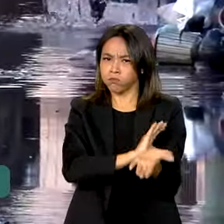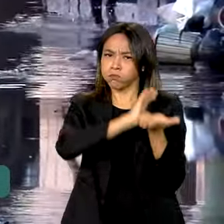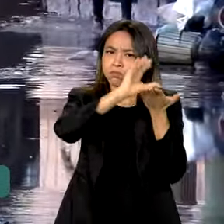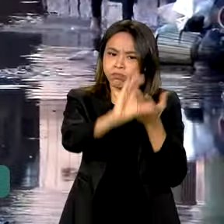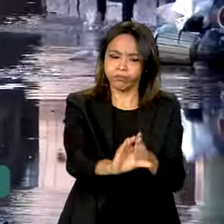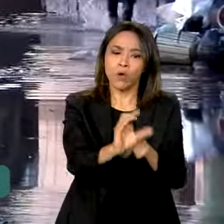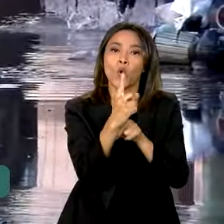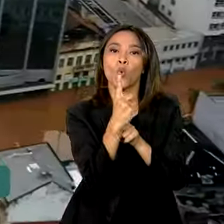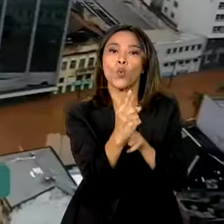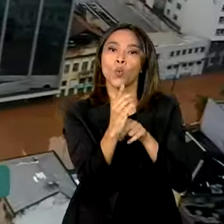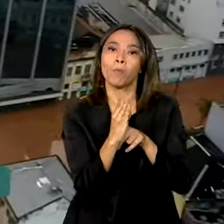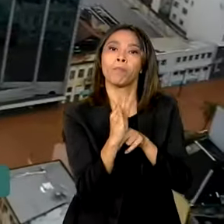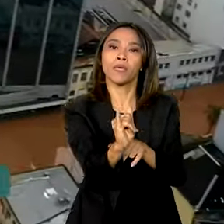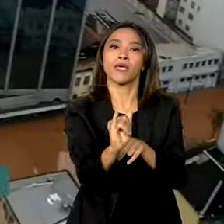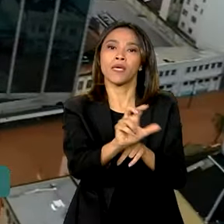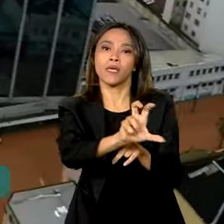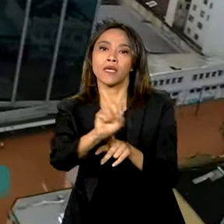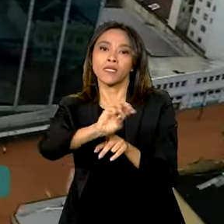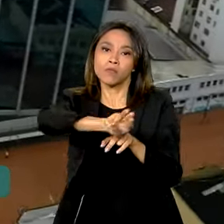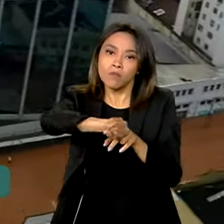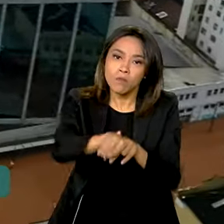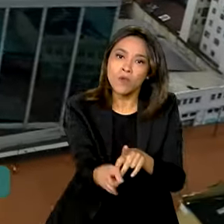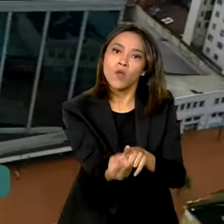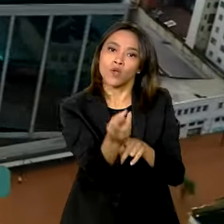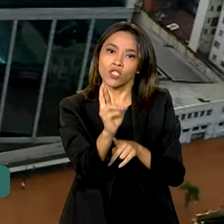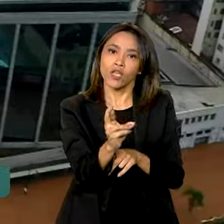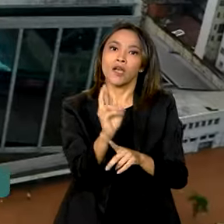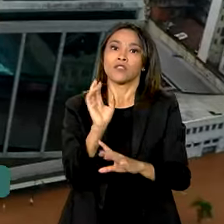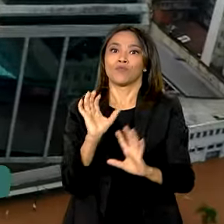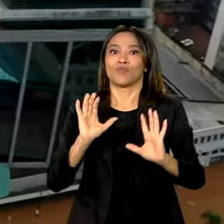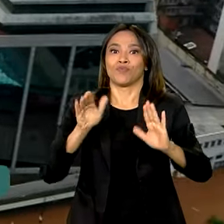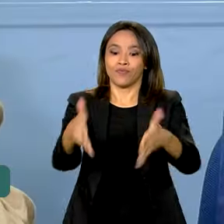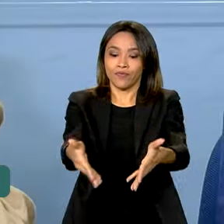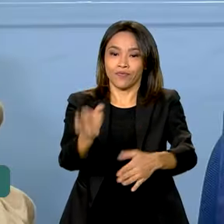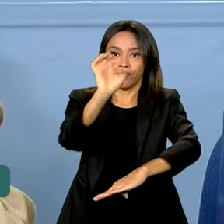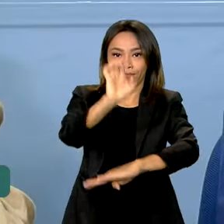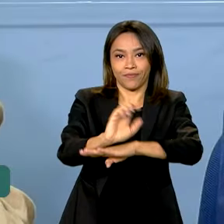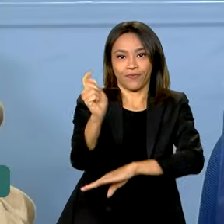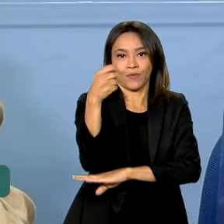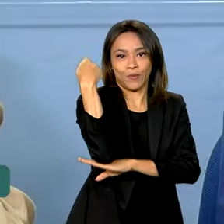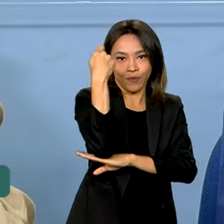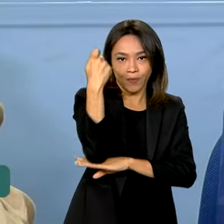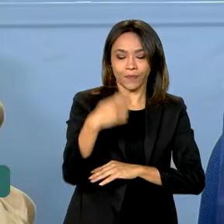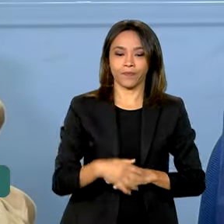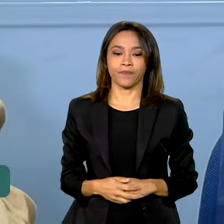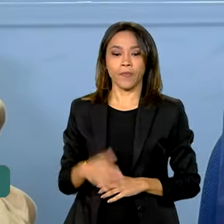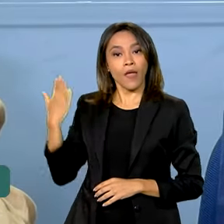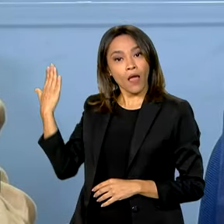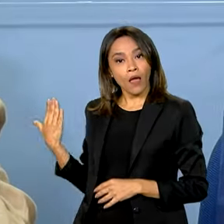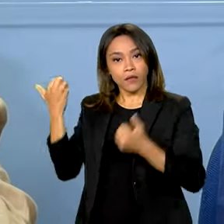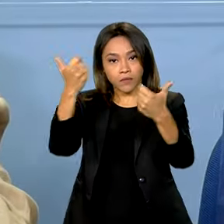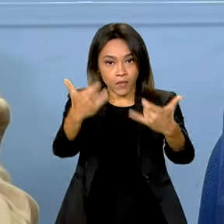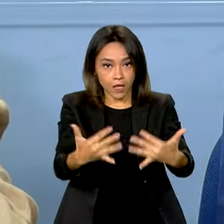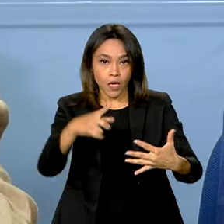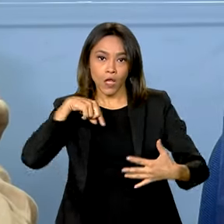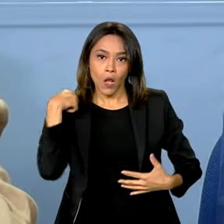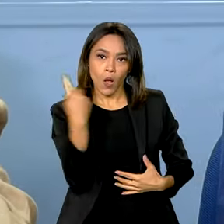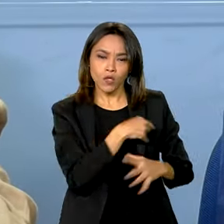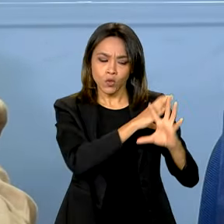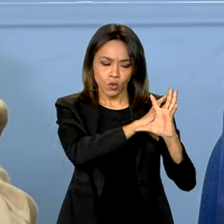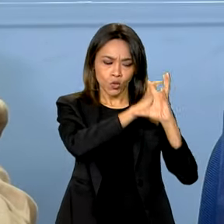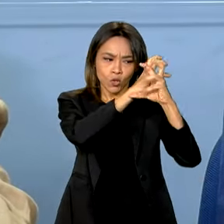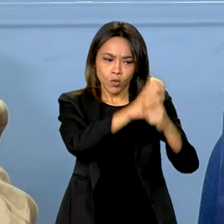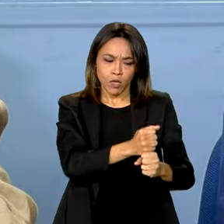de 1,5 bilhão de reais ao Rio Grande do Sul. Nós estamos destinando um total